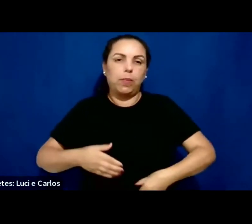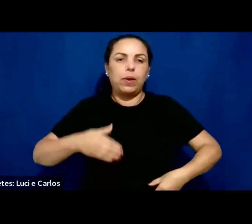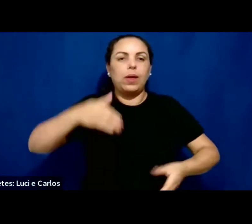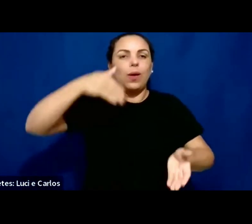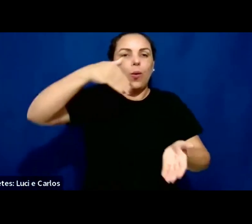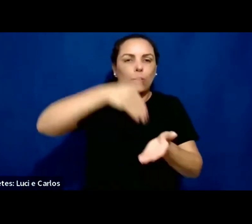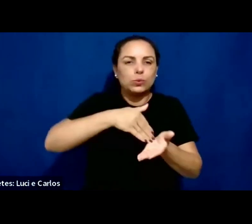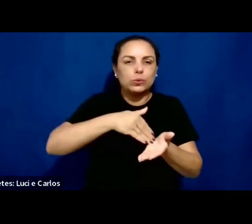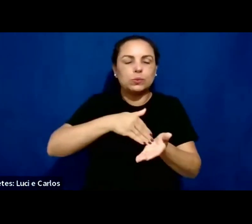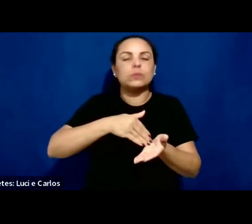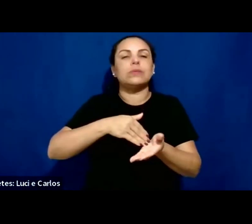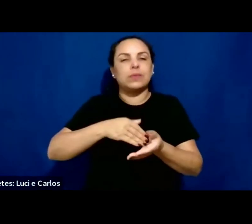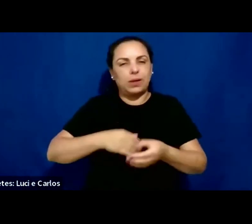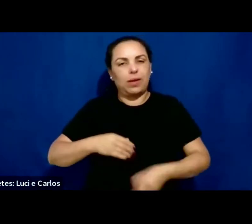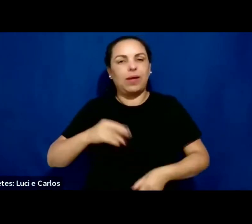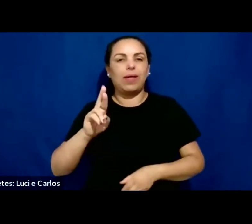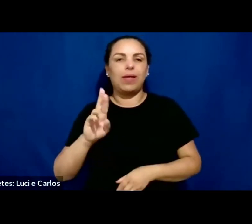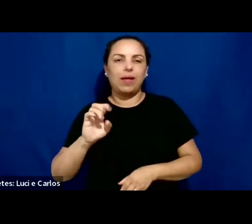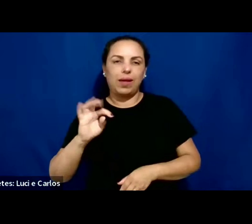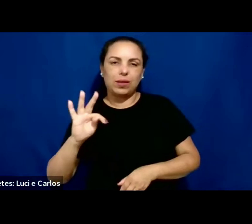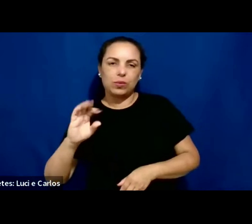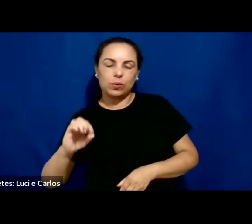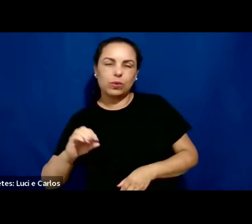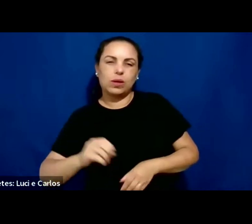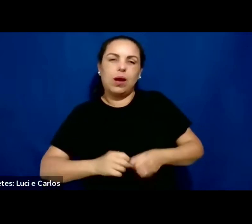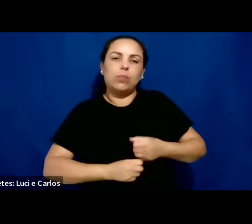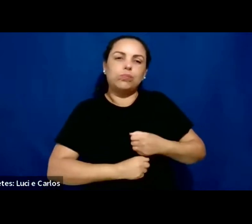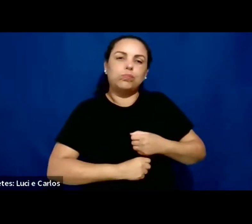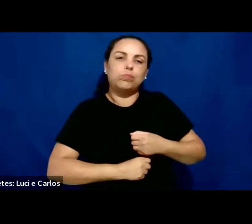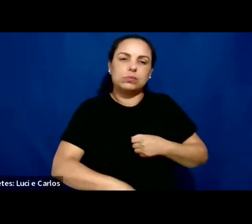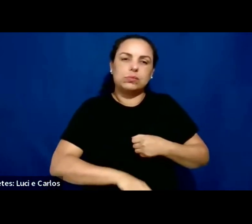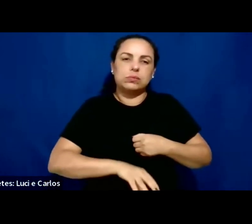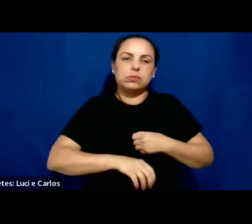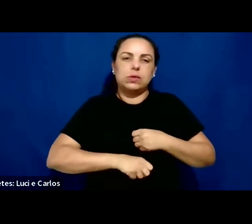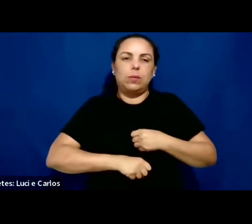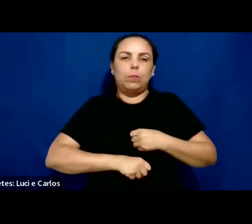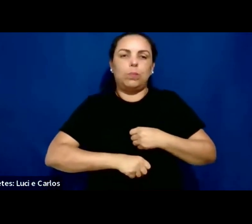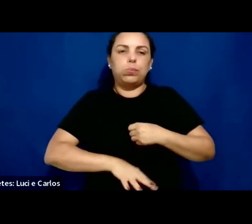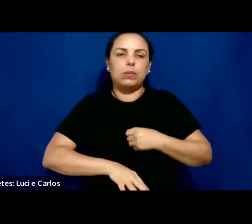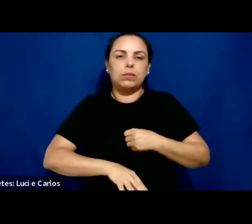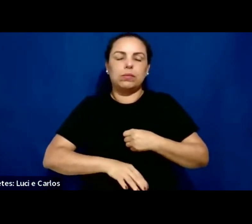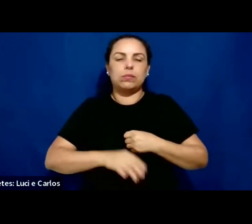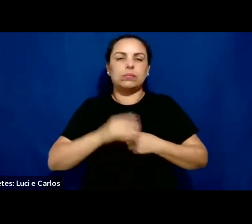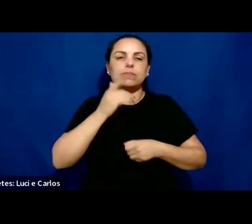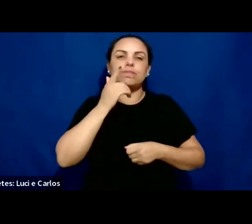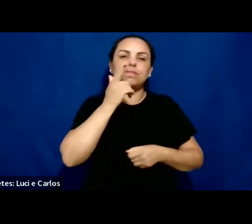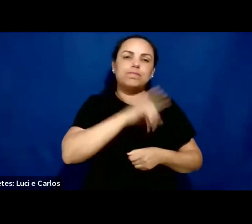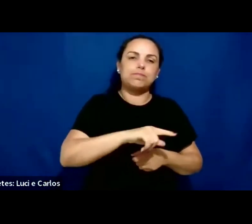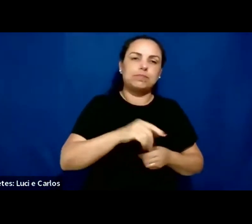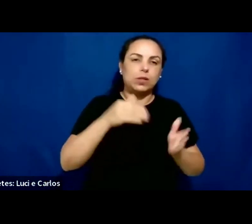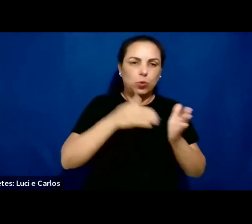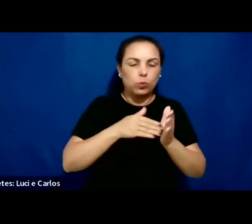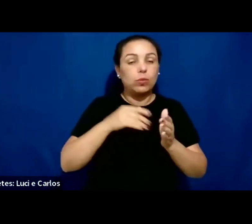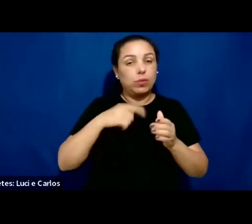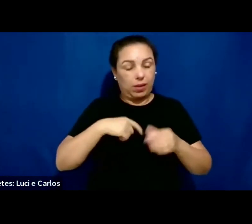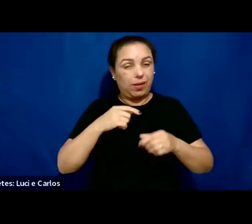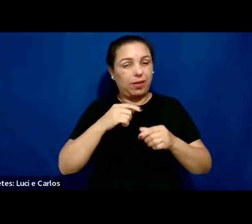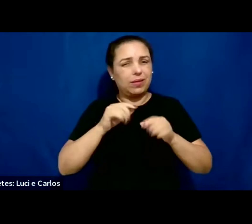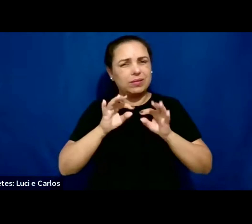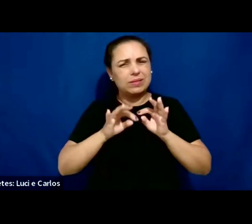sigmoide, você tem o reto e o esfíncter anal. Tá? Este é o